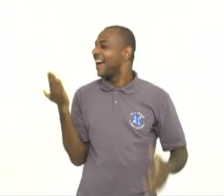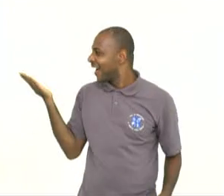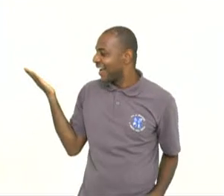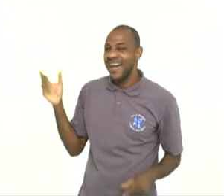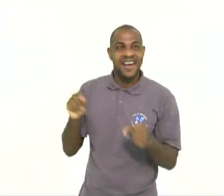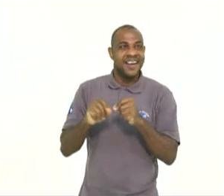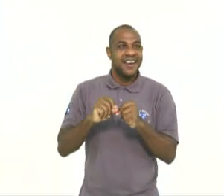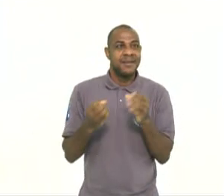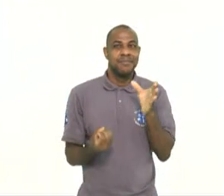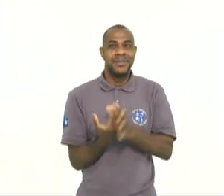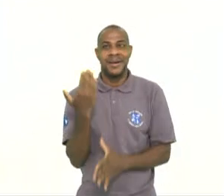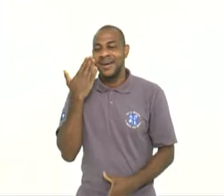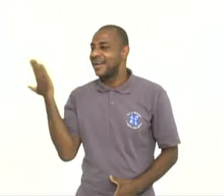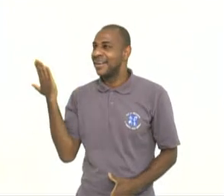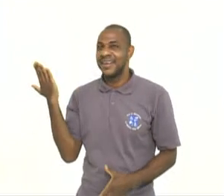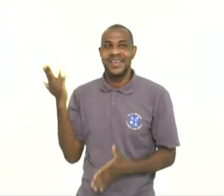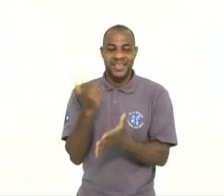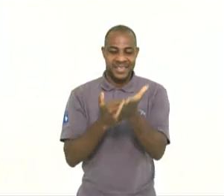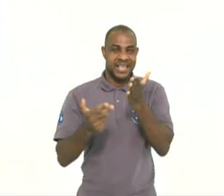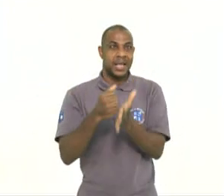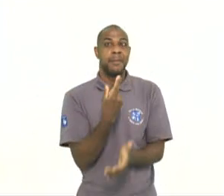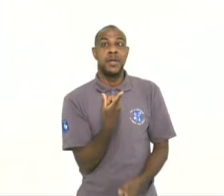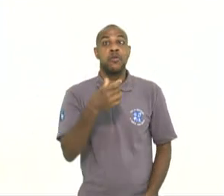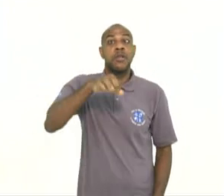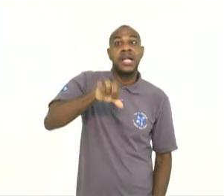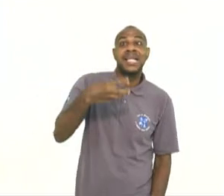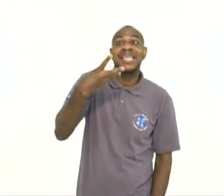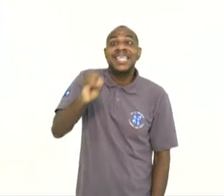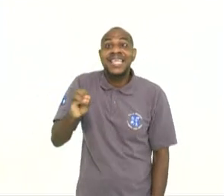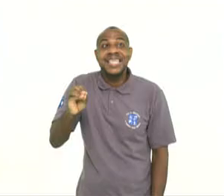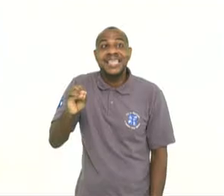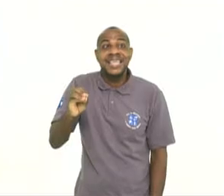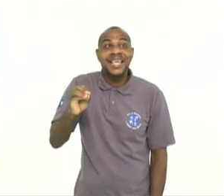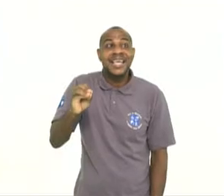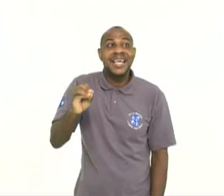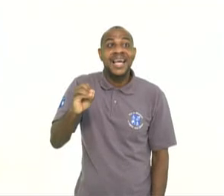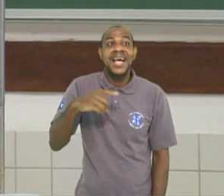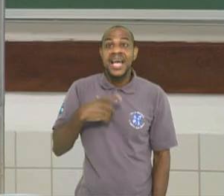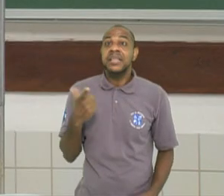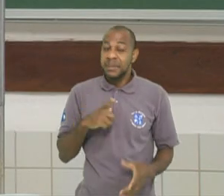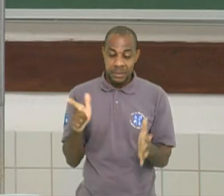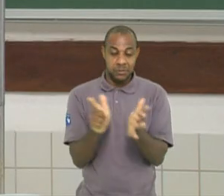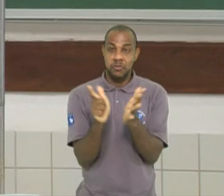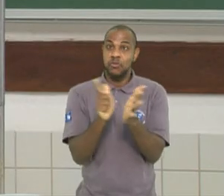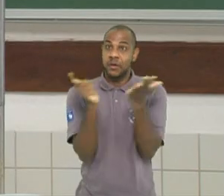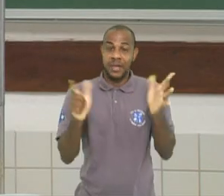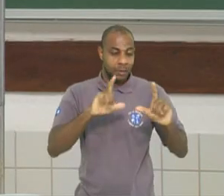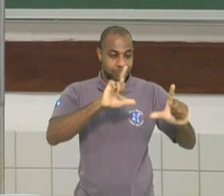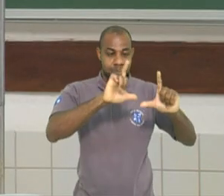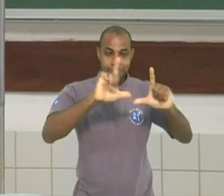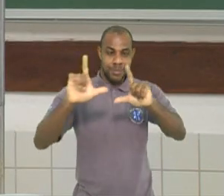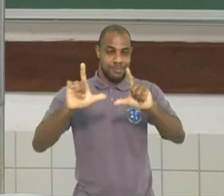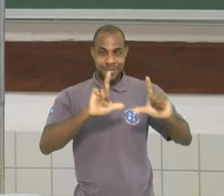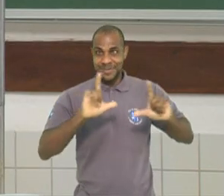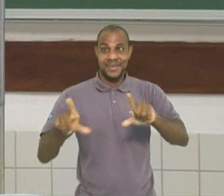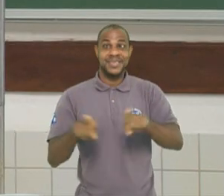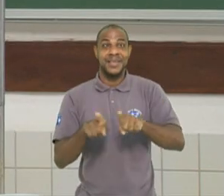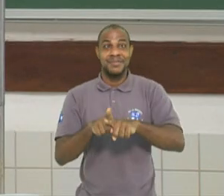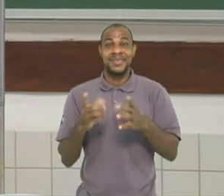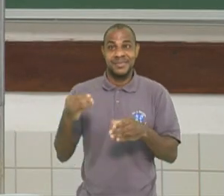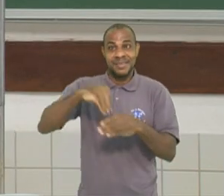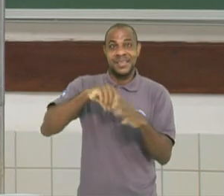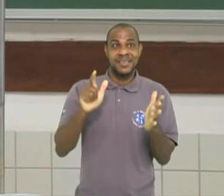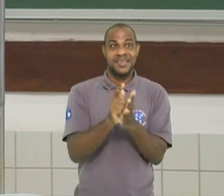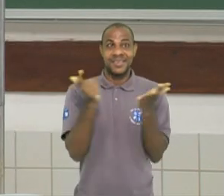fez sua estreia no desenho animado em 1930 ele virou um tira de jornal Olha que legal a gente vocês sabiam disso